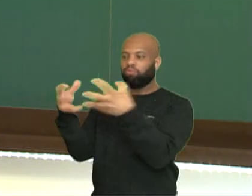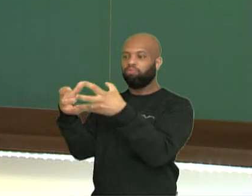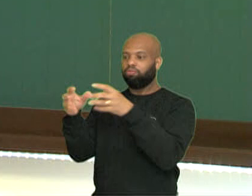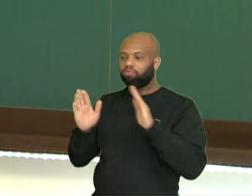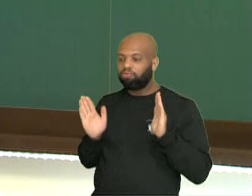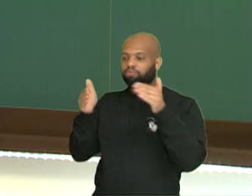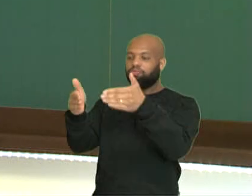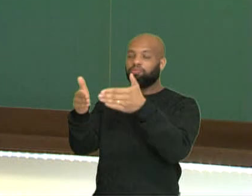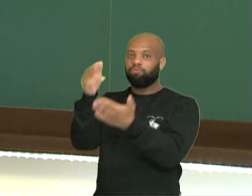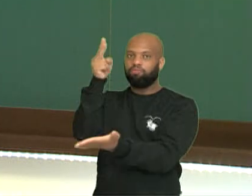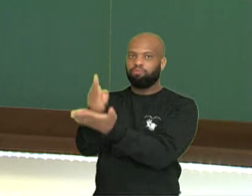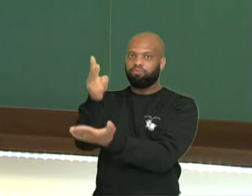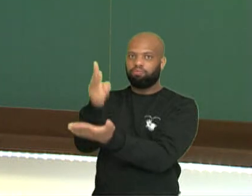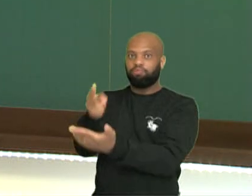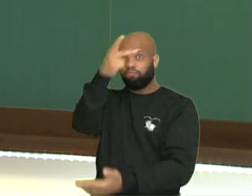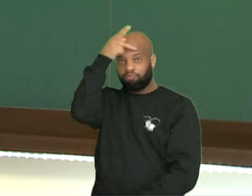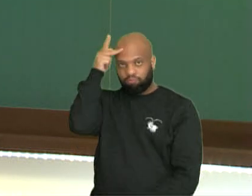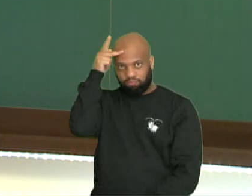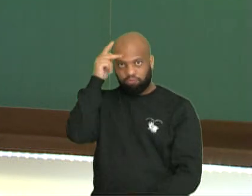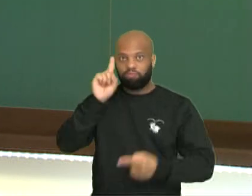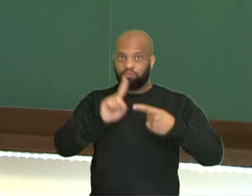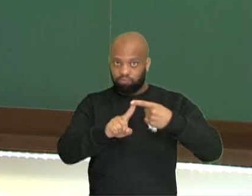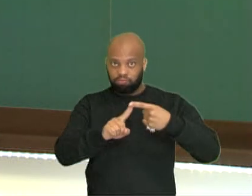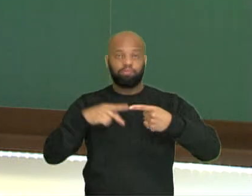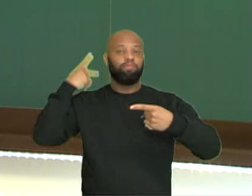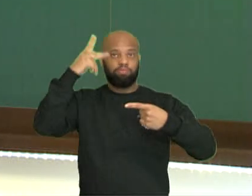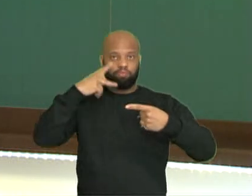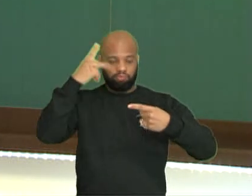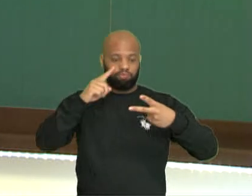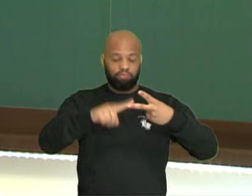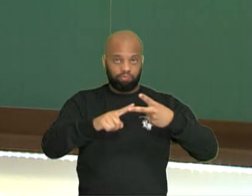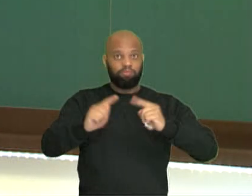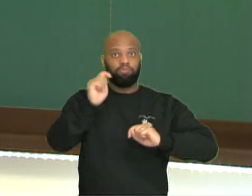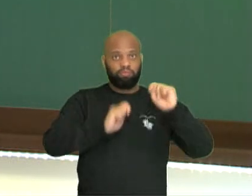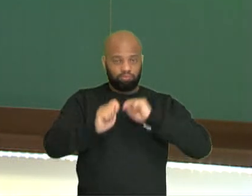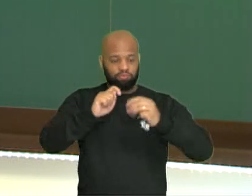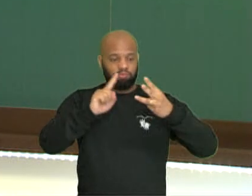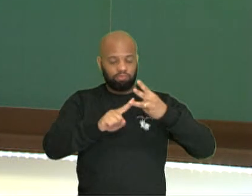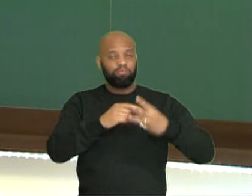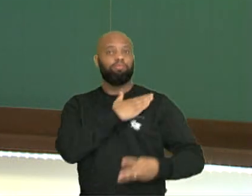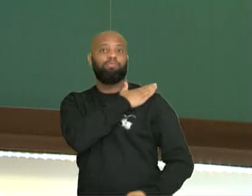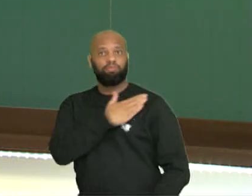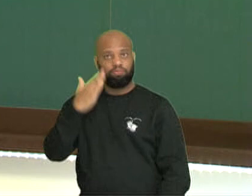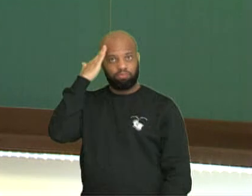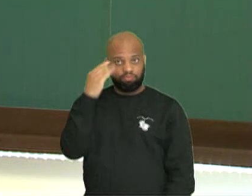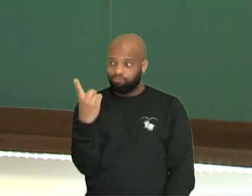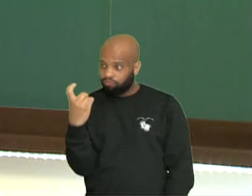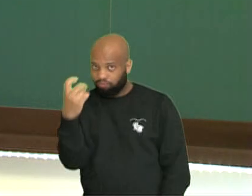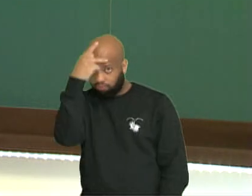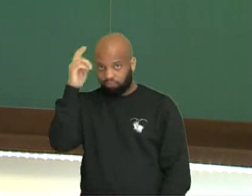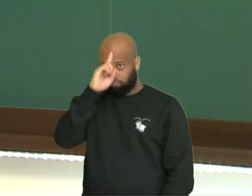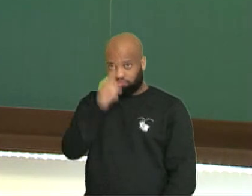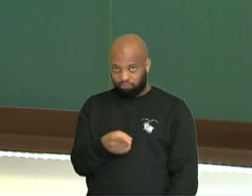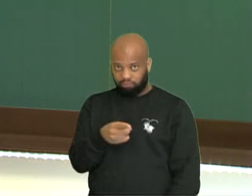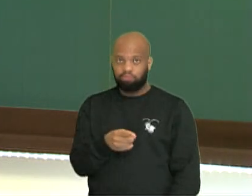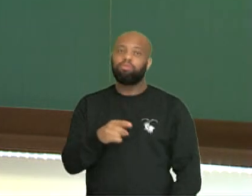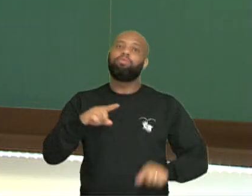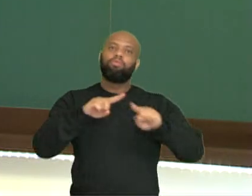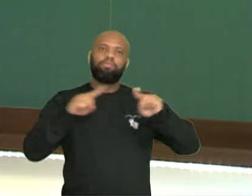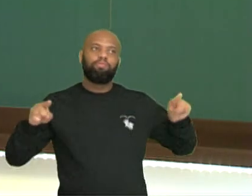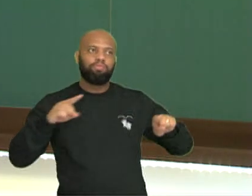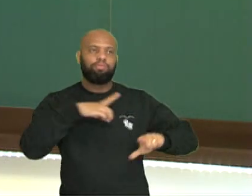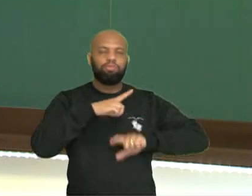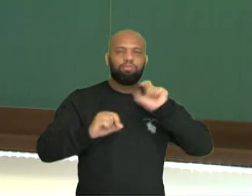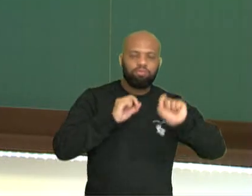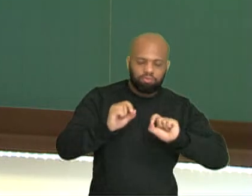em termos político, econômico e militar, de uma maneira única, para um controle, talvez ainda único,